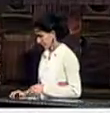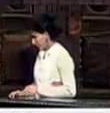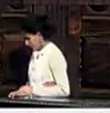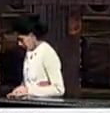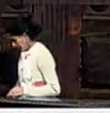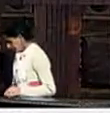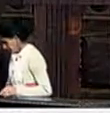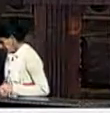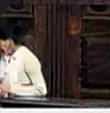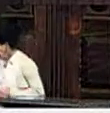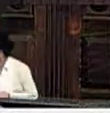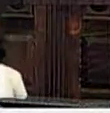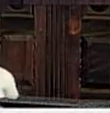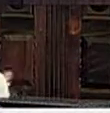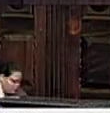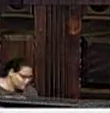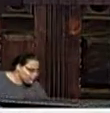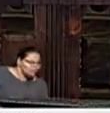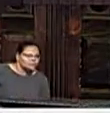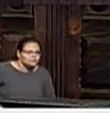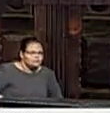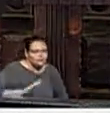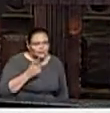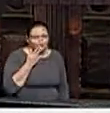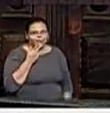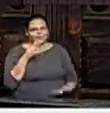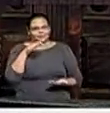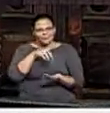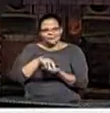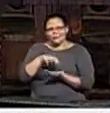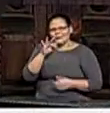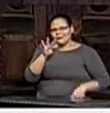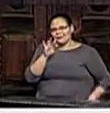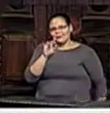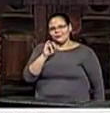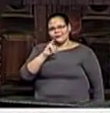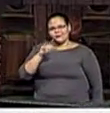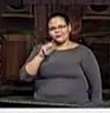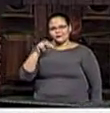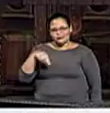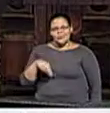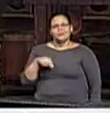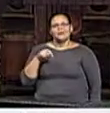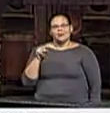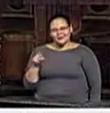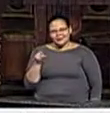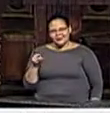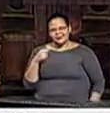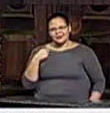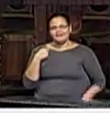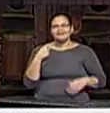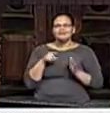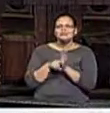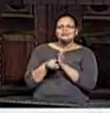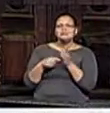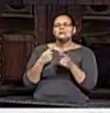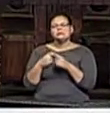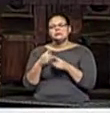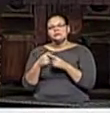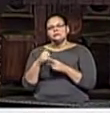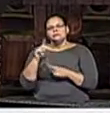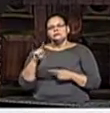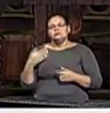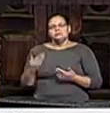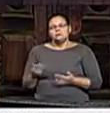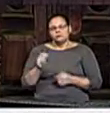Firjan também questiona algumas das isenções fiscais, tais como elas foram feitas. E citou